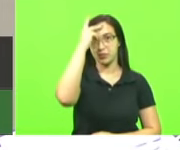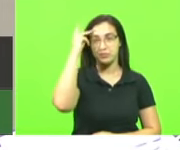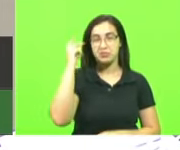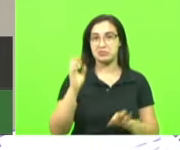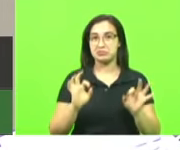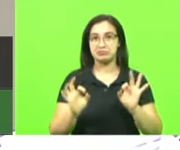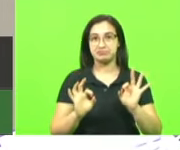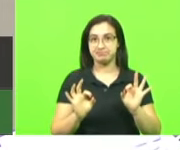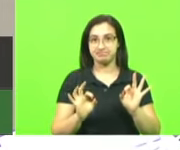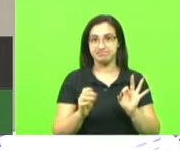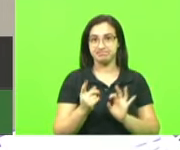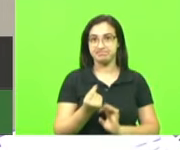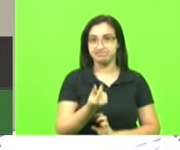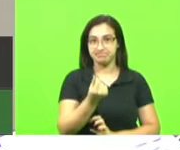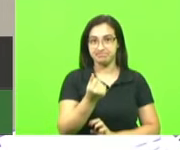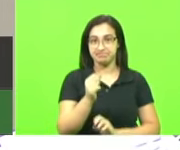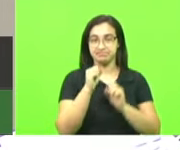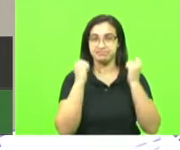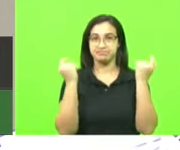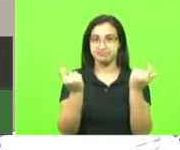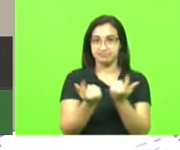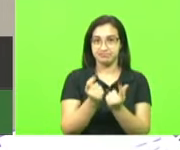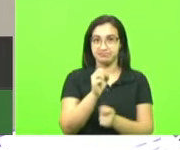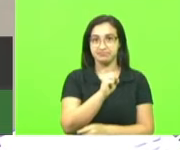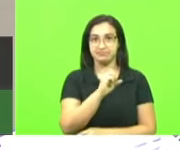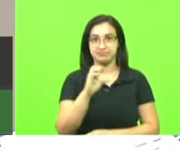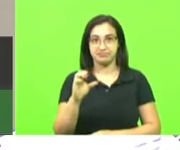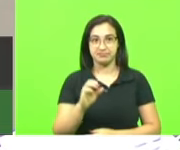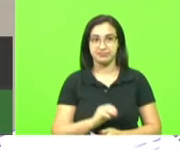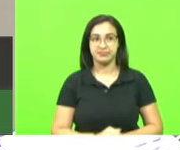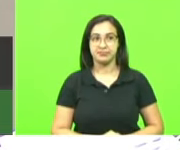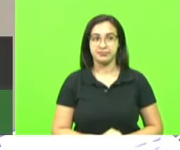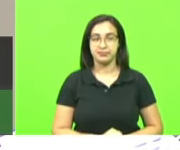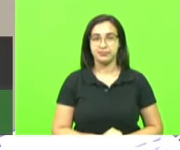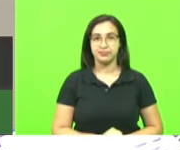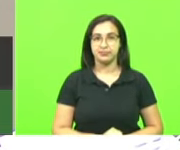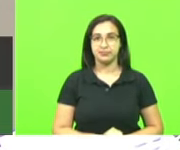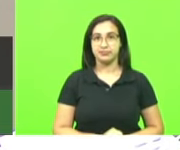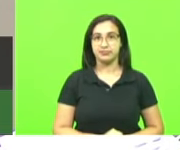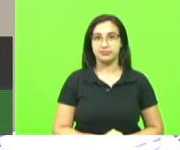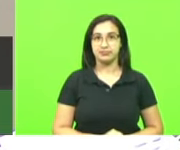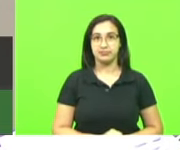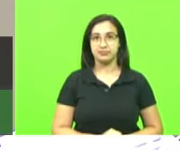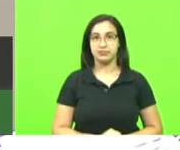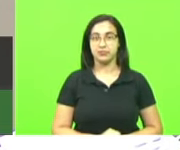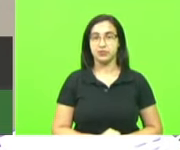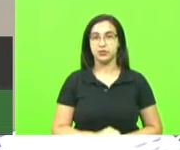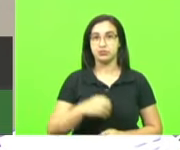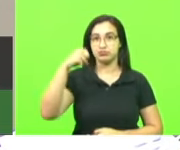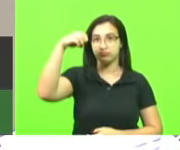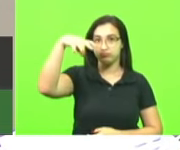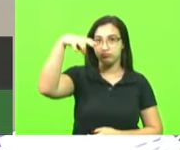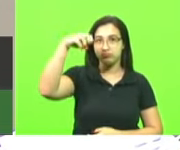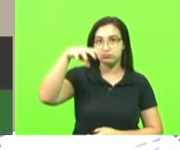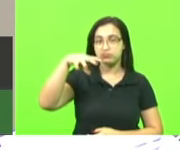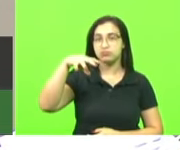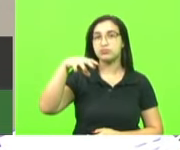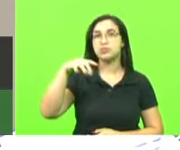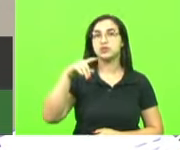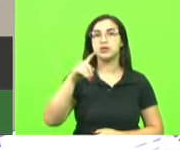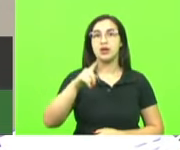nenhum para a Assembleia Legislativa de Santa Catarina. A abrangência do sinal da 93.1 vai além da